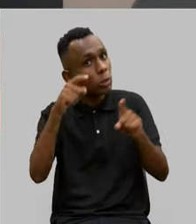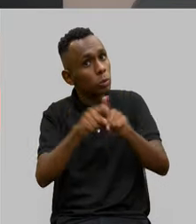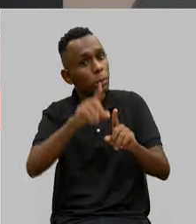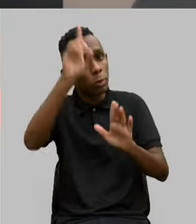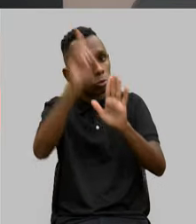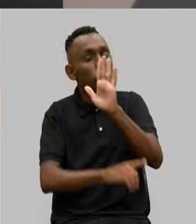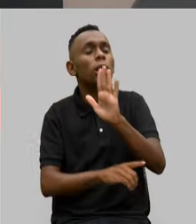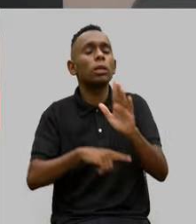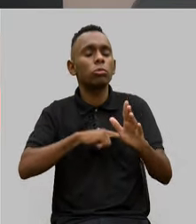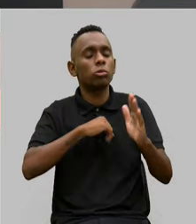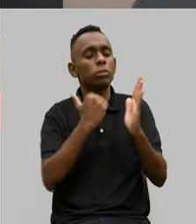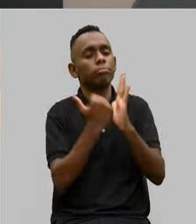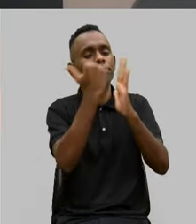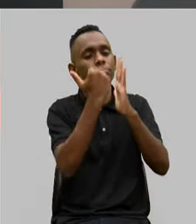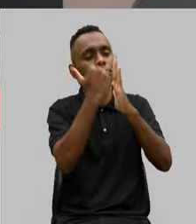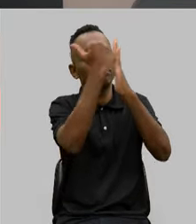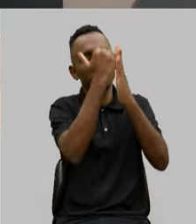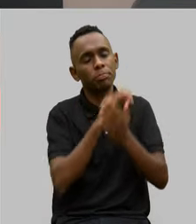civis